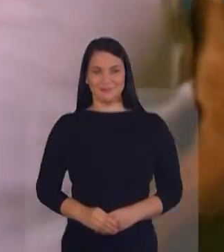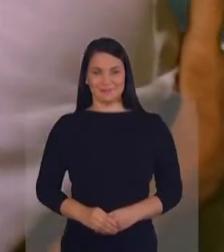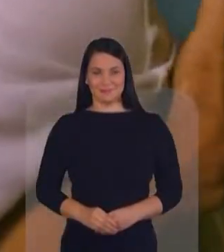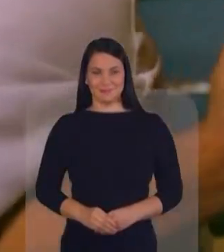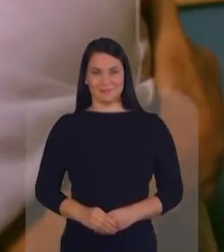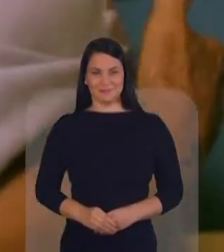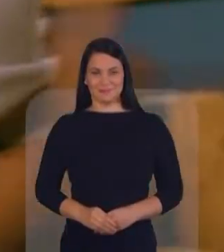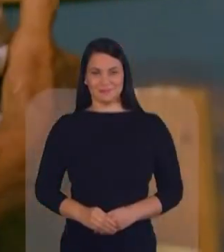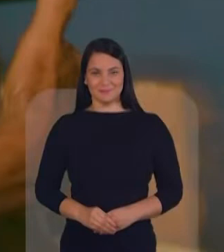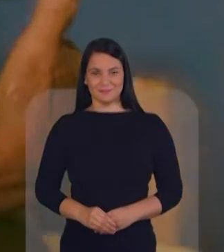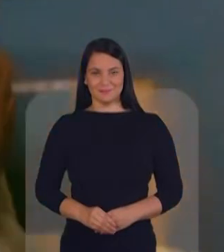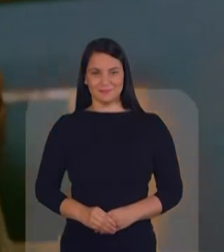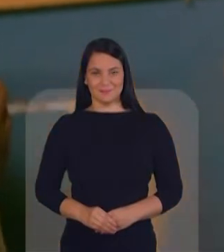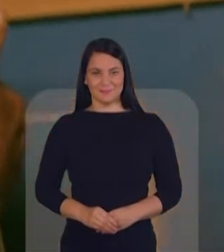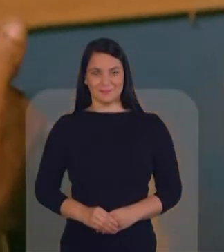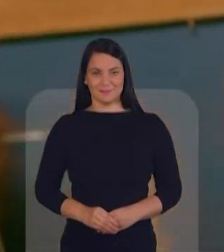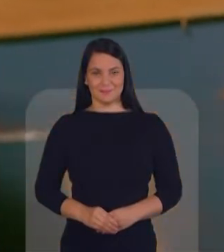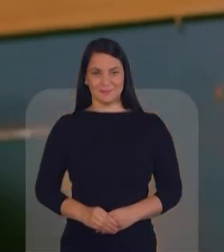aconteceu.